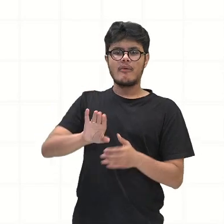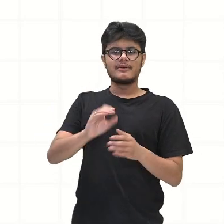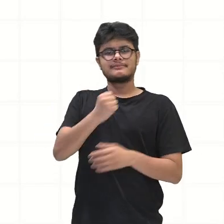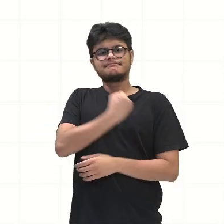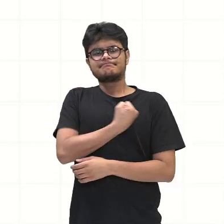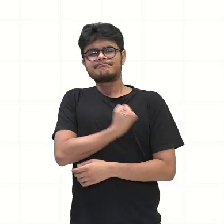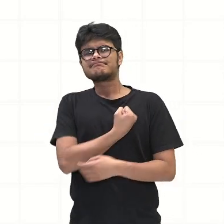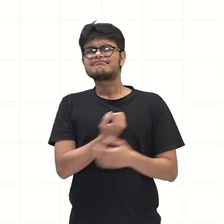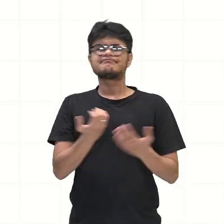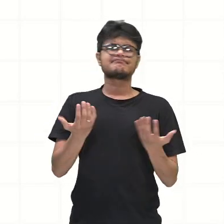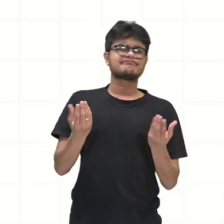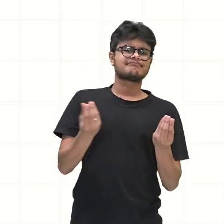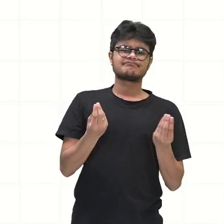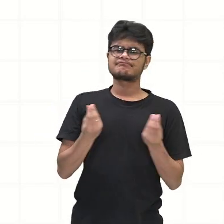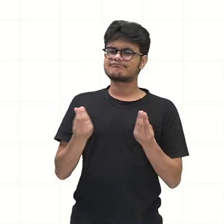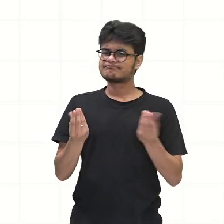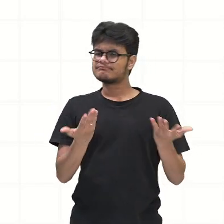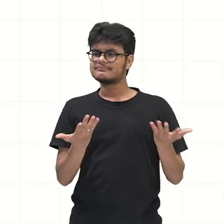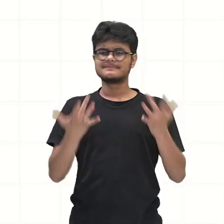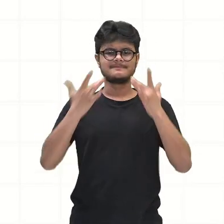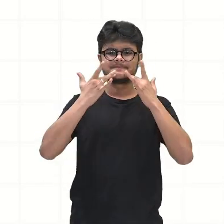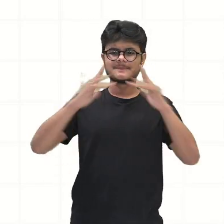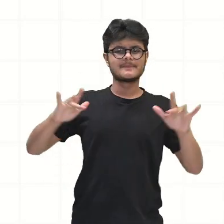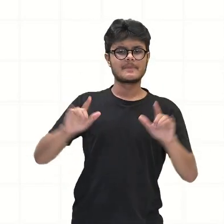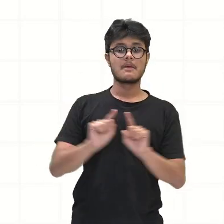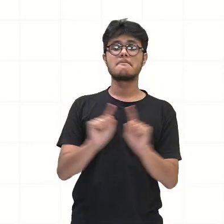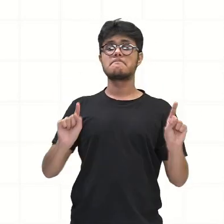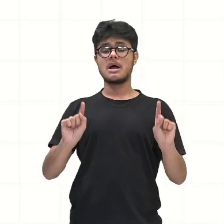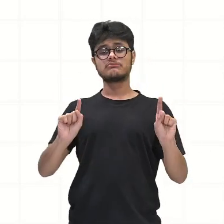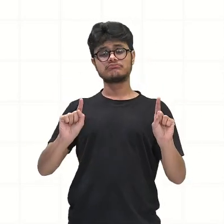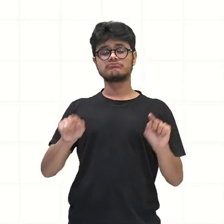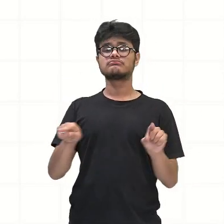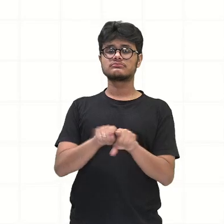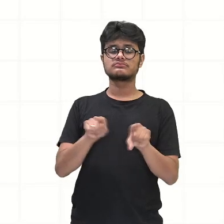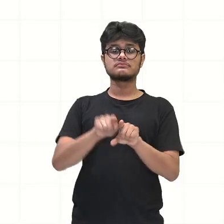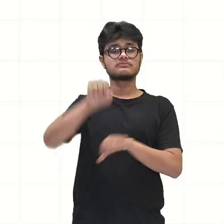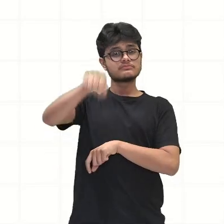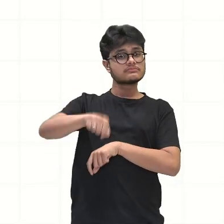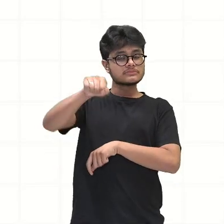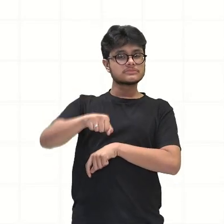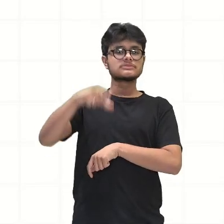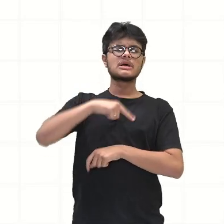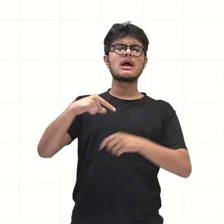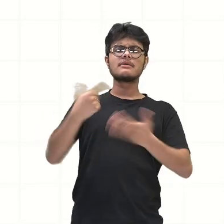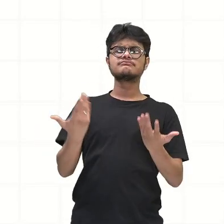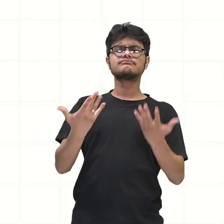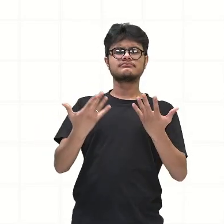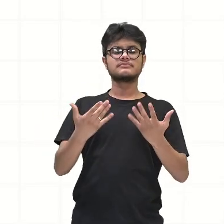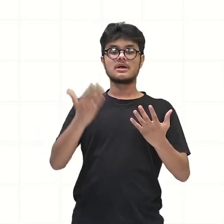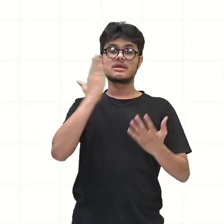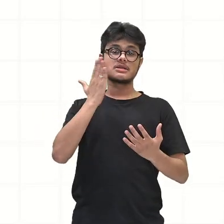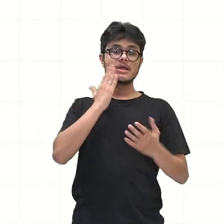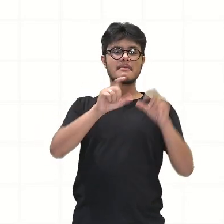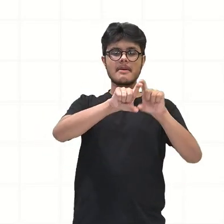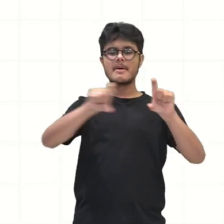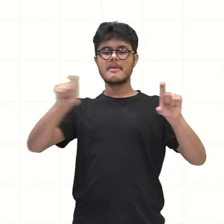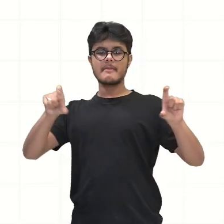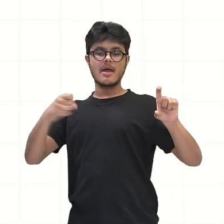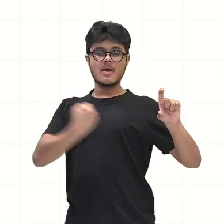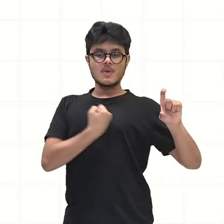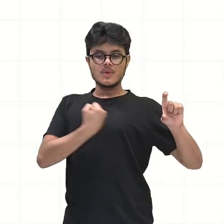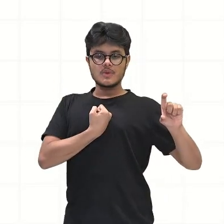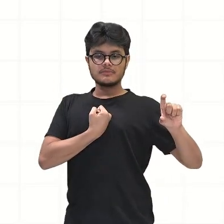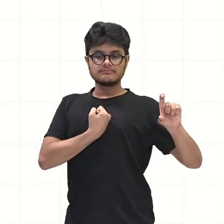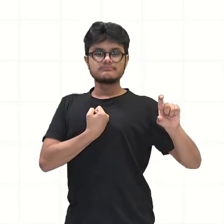em particular ocorrerá, é possível descrever o conjunto de todos os resultados possíveis do